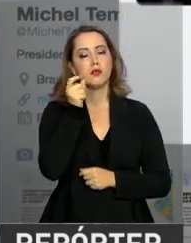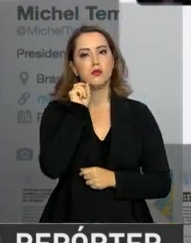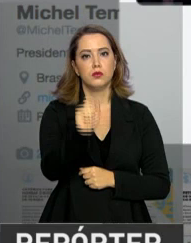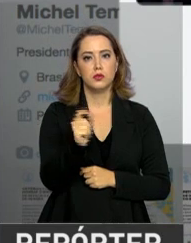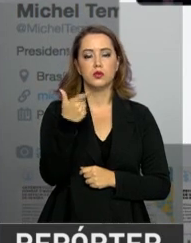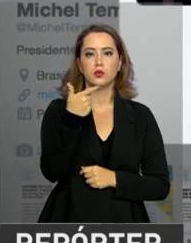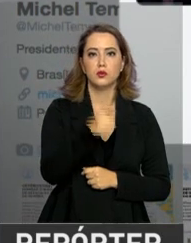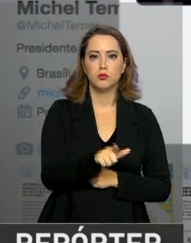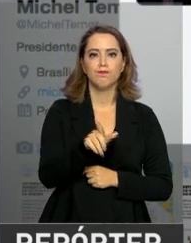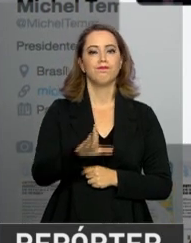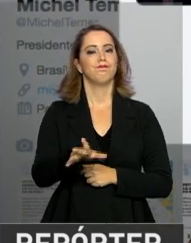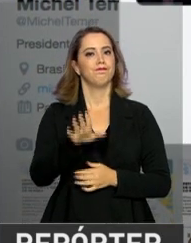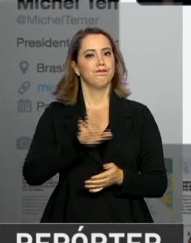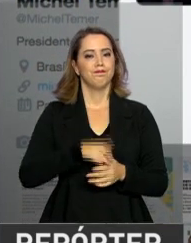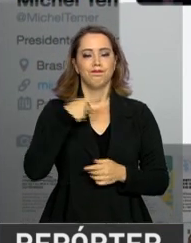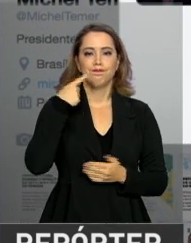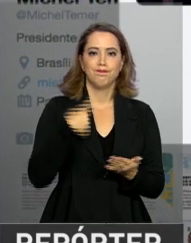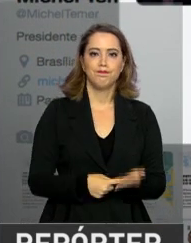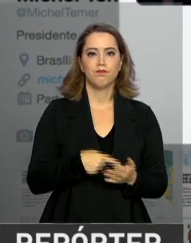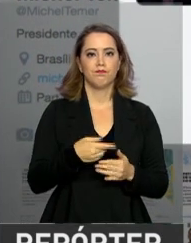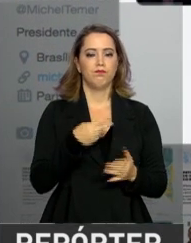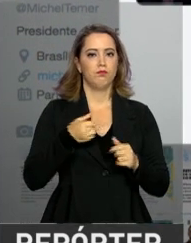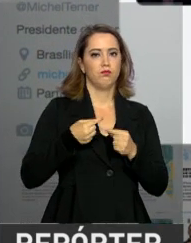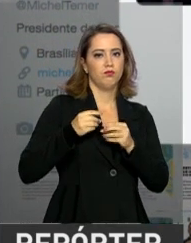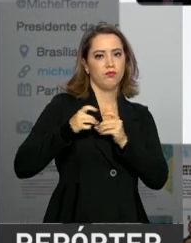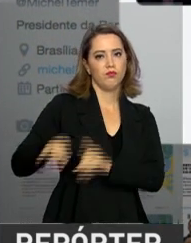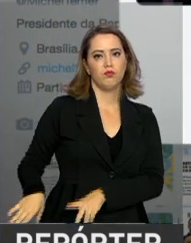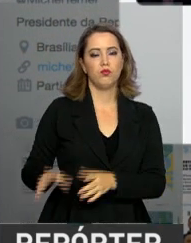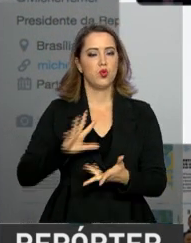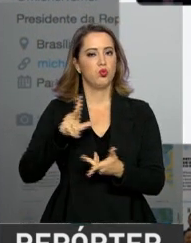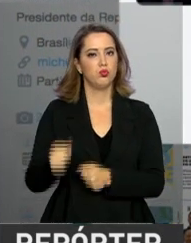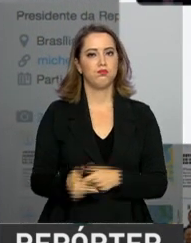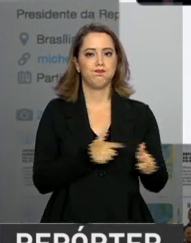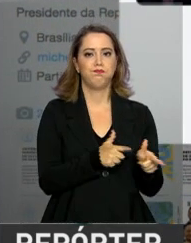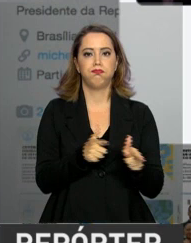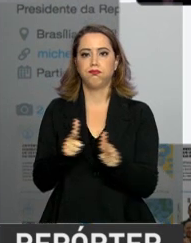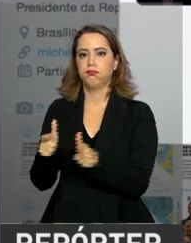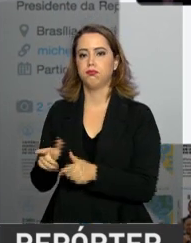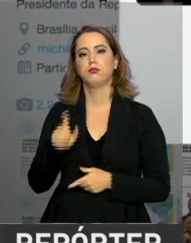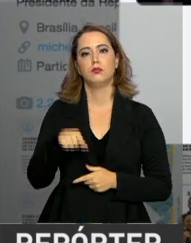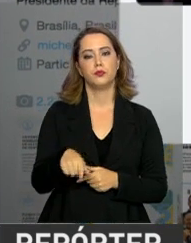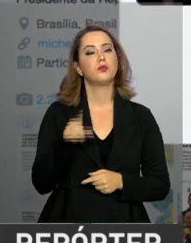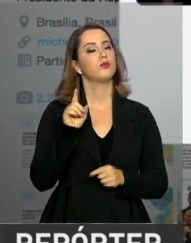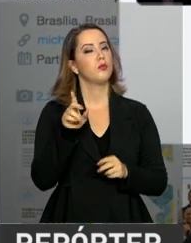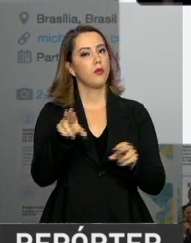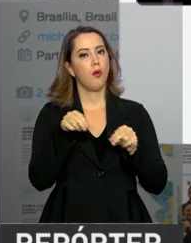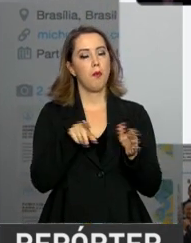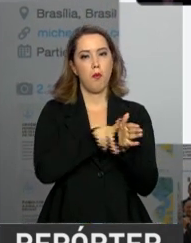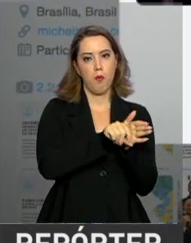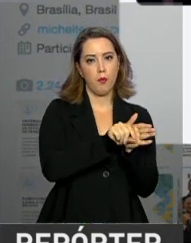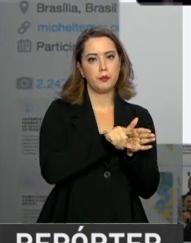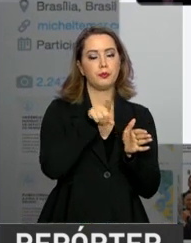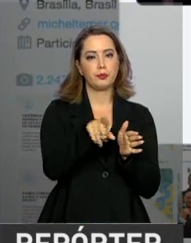abre aspas, o seu mais firme repúdio a todo e qualquer ato de terrorismo, fecha aspas. Pelas redes sociais,